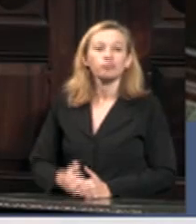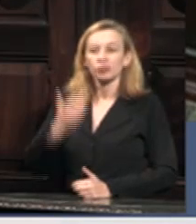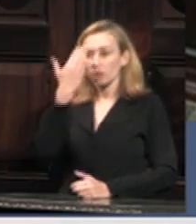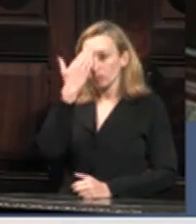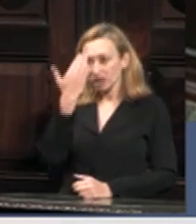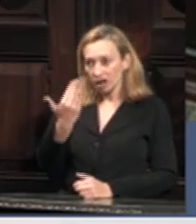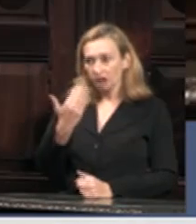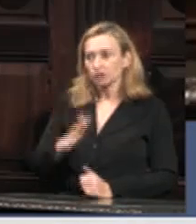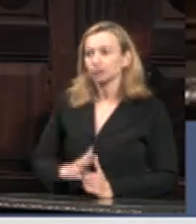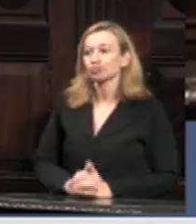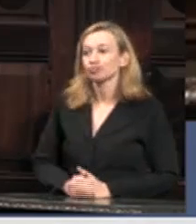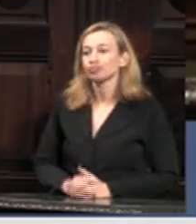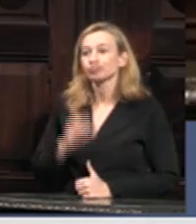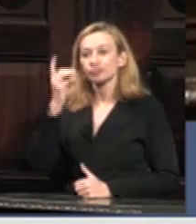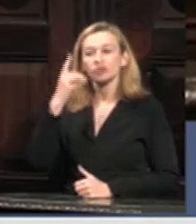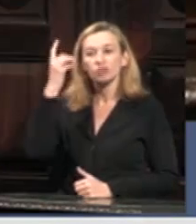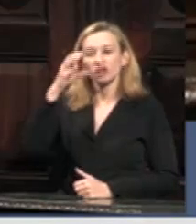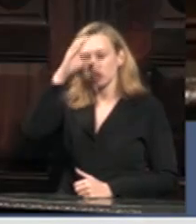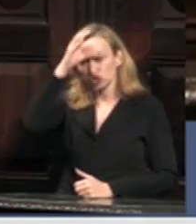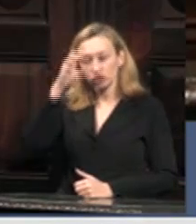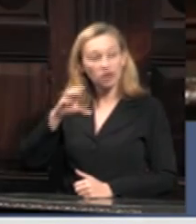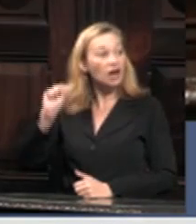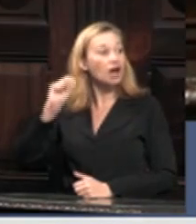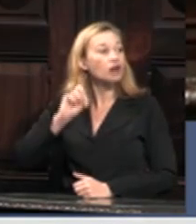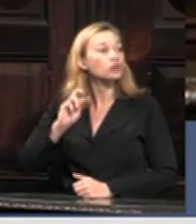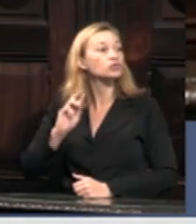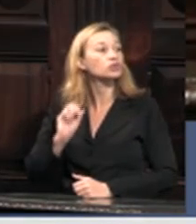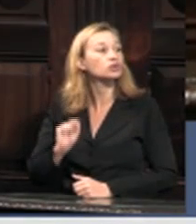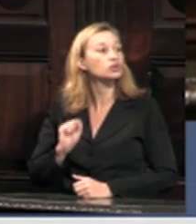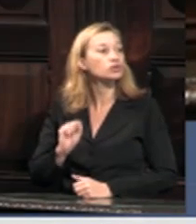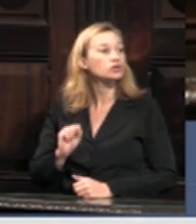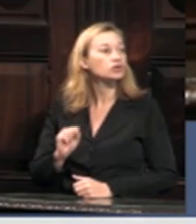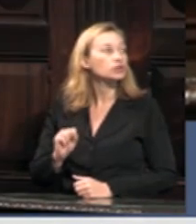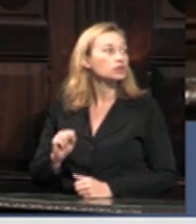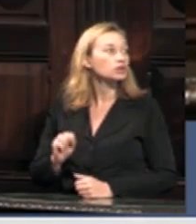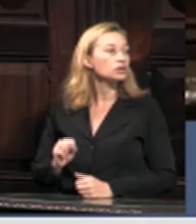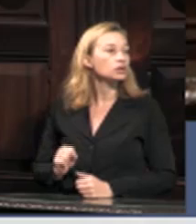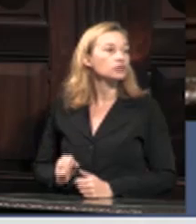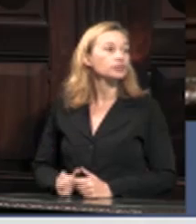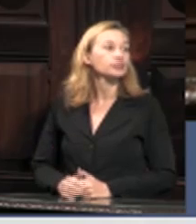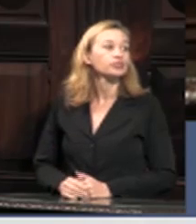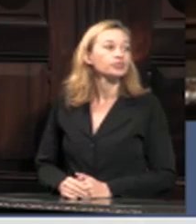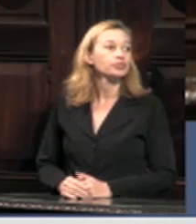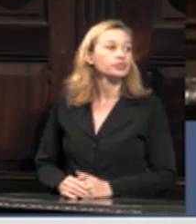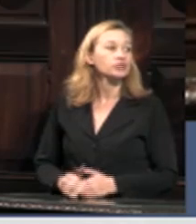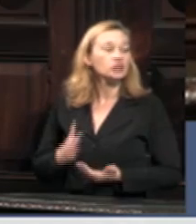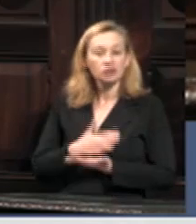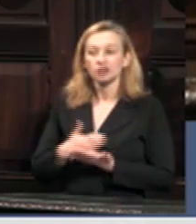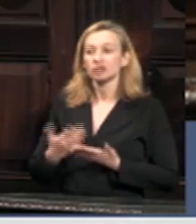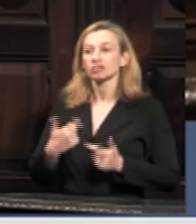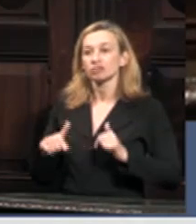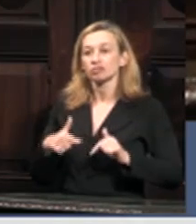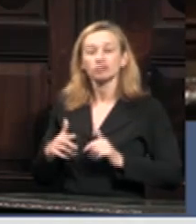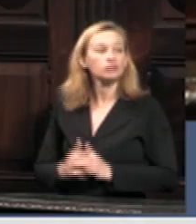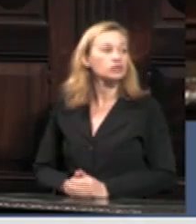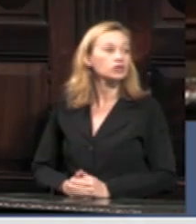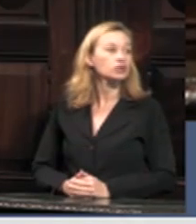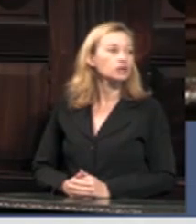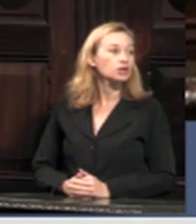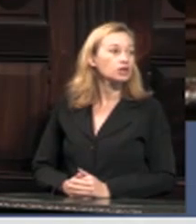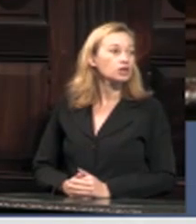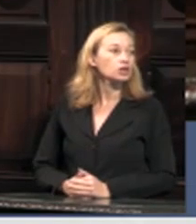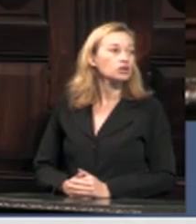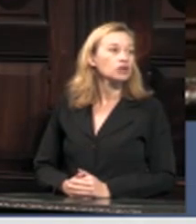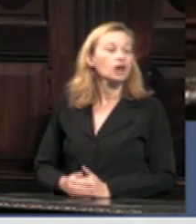Muito obrigado, deputado Tio Carlos, que preside essa sessão. Senhoras e senhores que nos acompanham aqui no plenário,